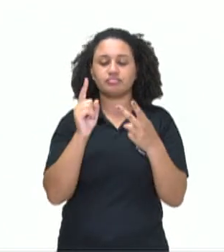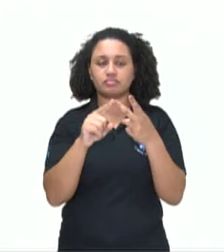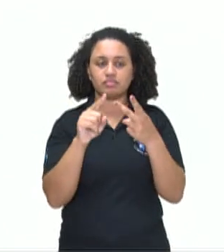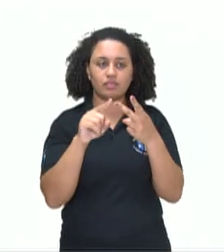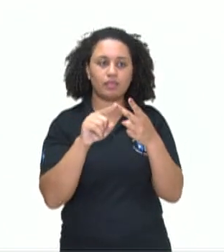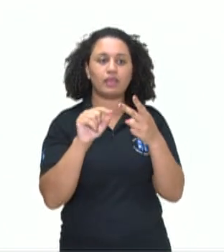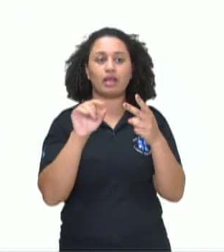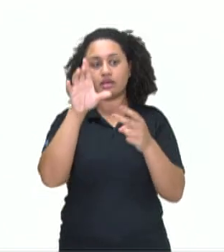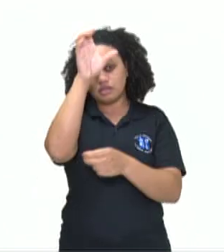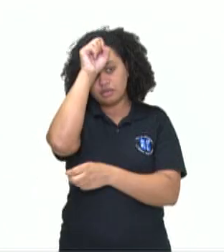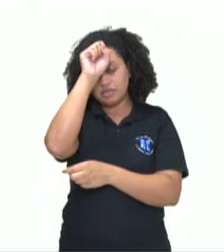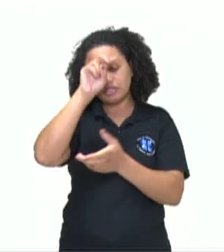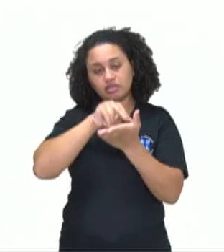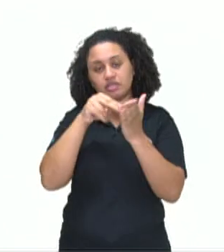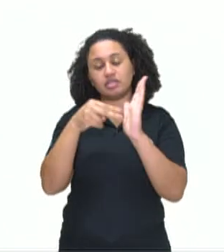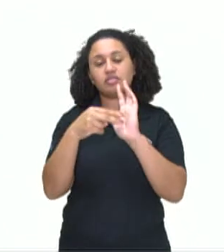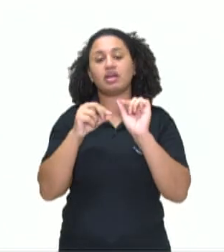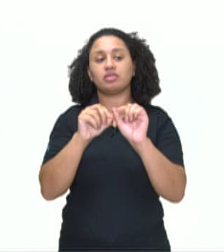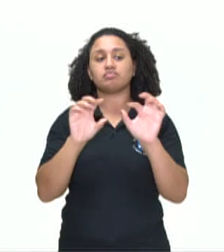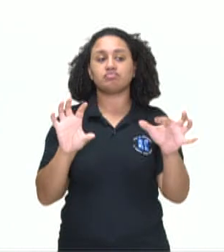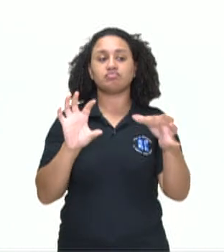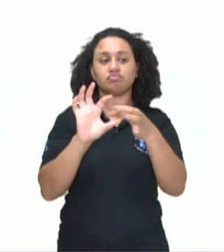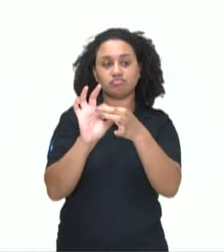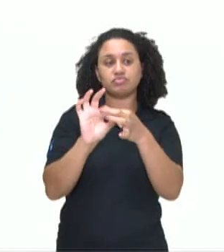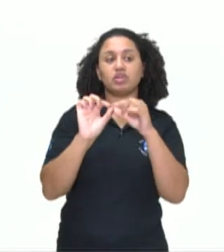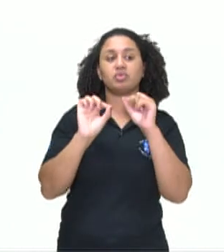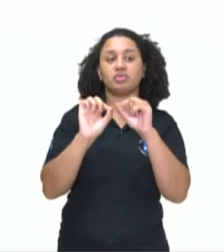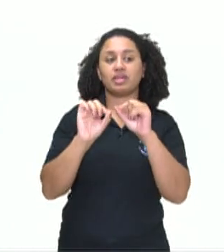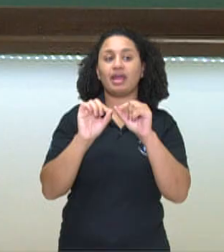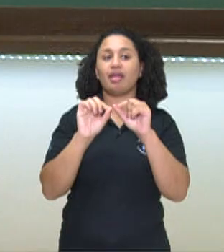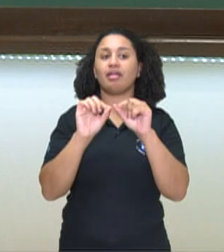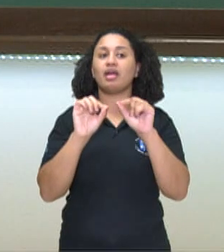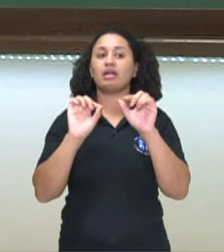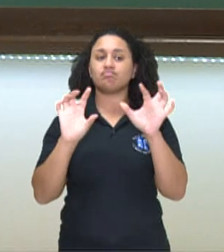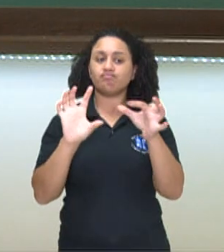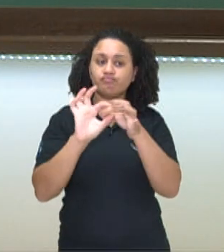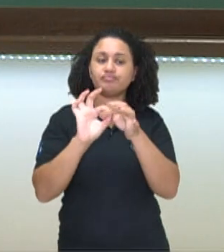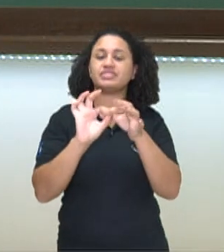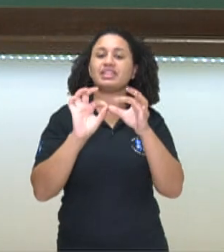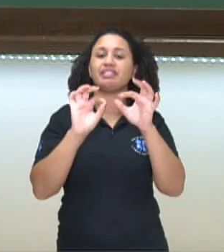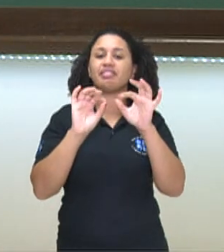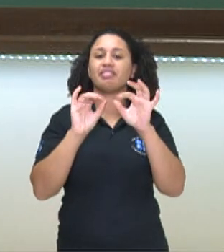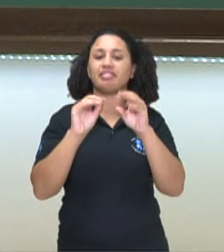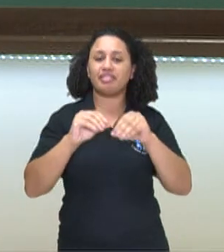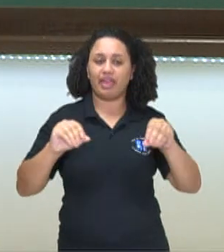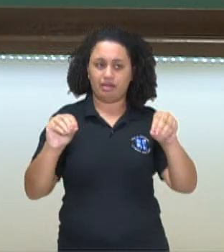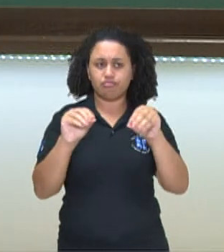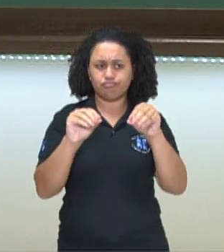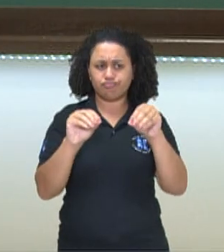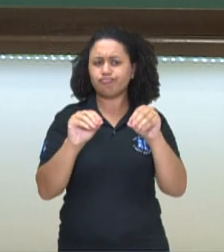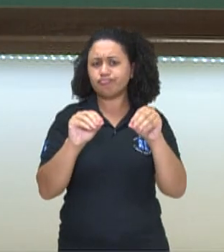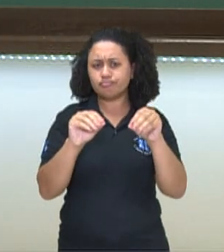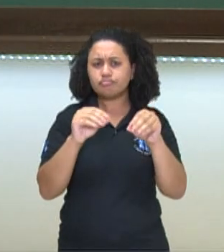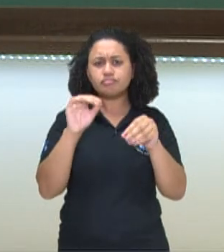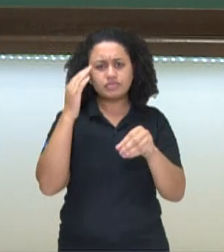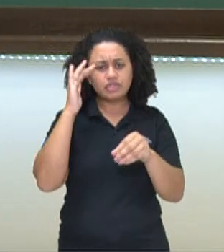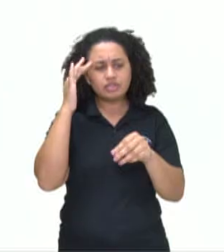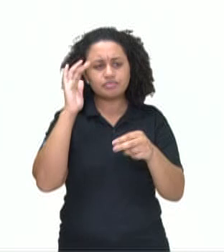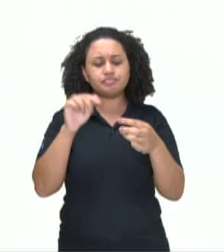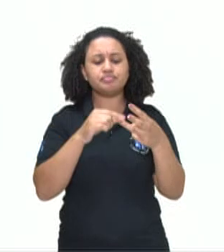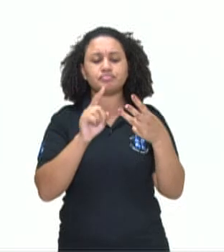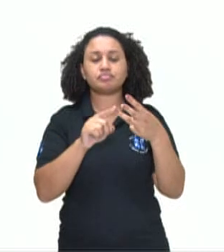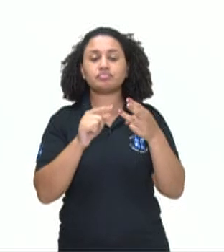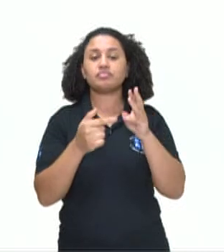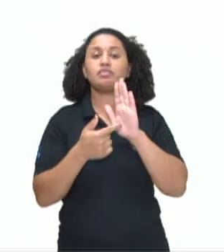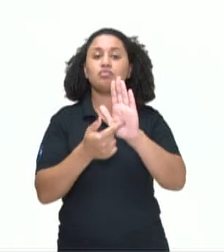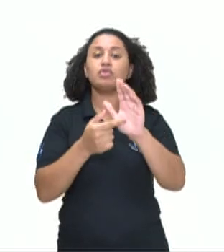Aprender o significado de ligação terra ou aterramento elétrico. Vamos entender o que significa ligação terra, tá? Apresentar uma